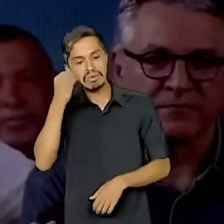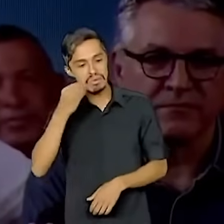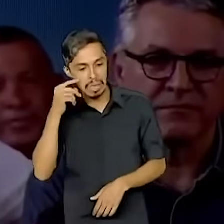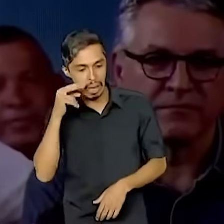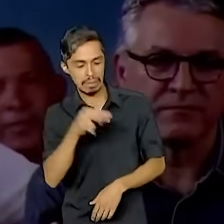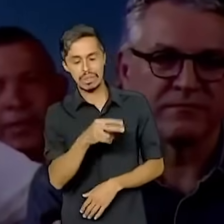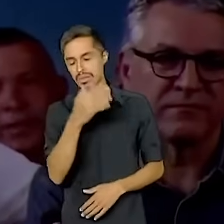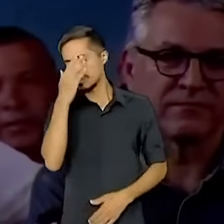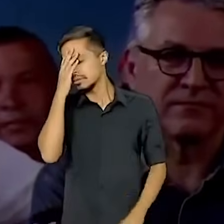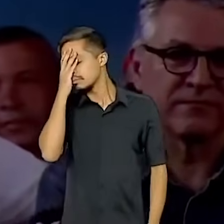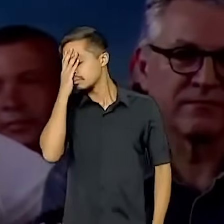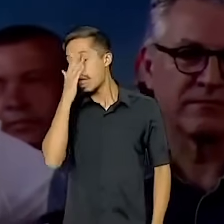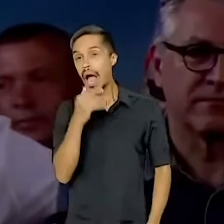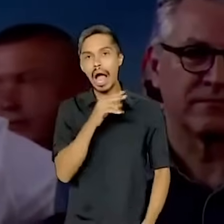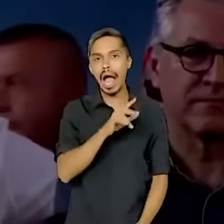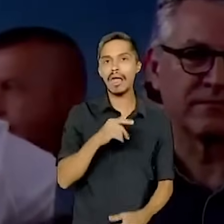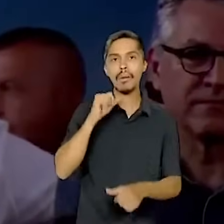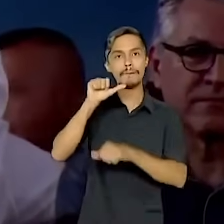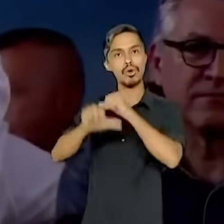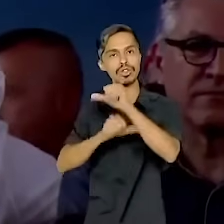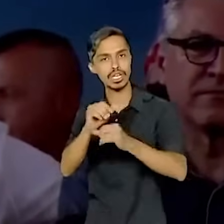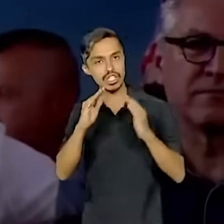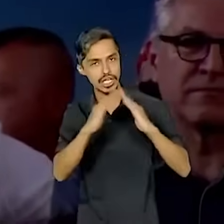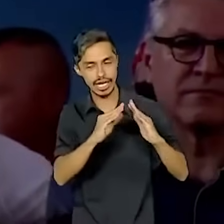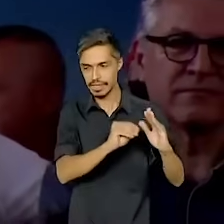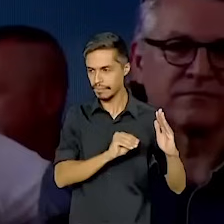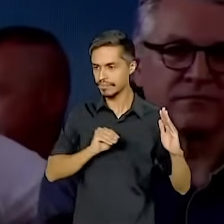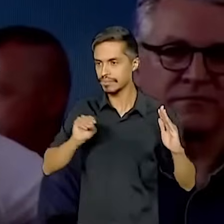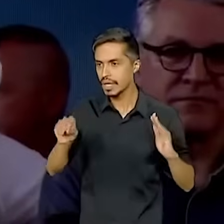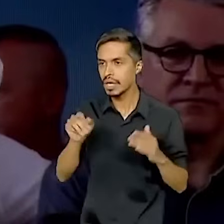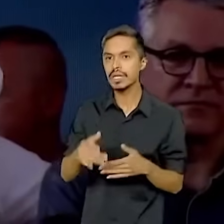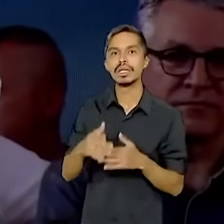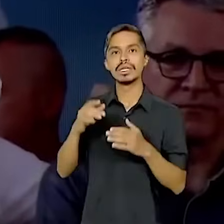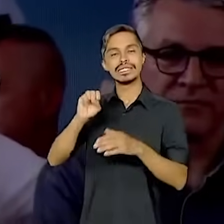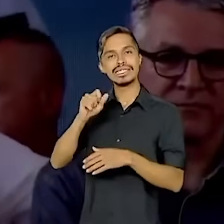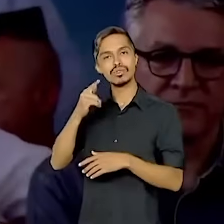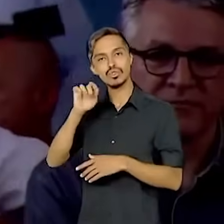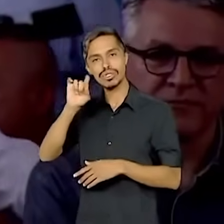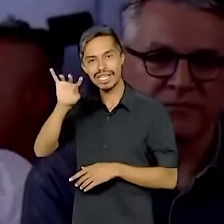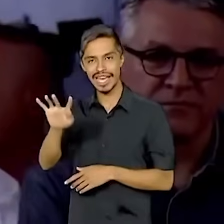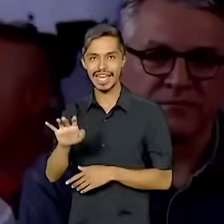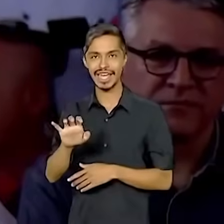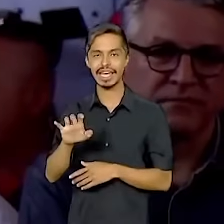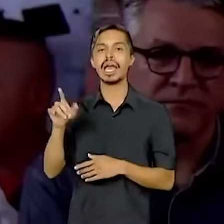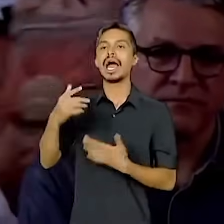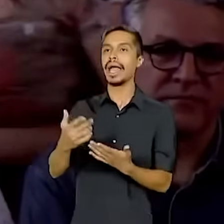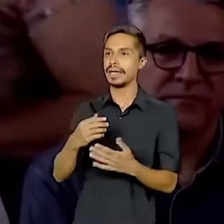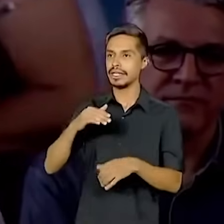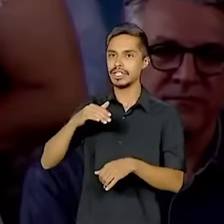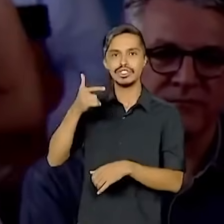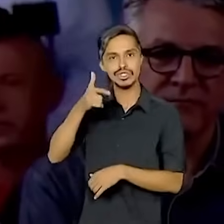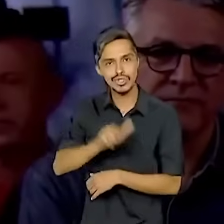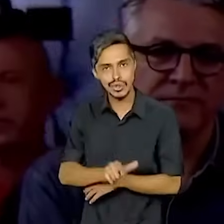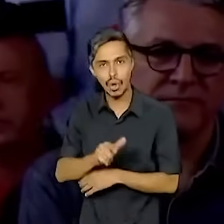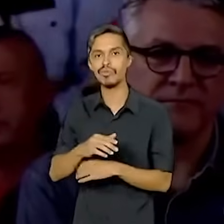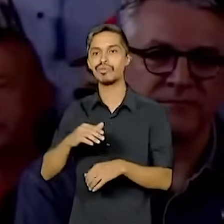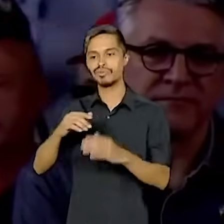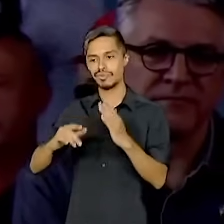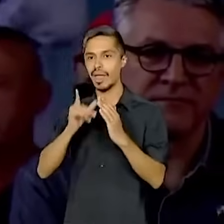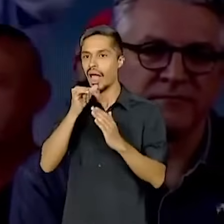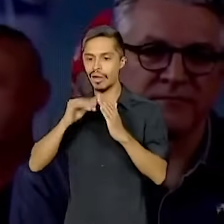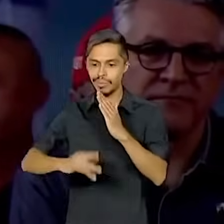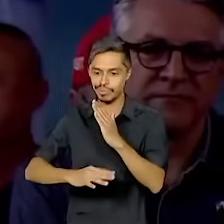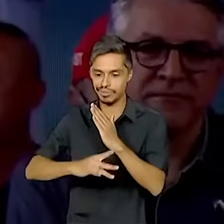eu mudei para a Vila São José, a minha casa entrou 1,5 metros de água dentro da minha casa. Então eu